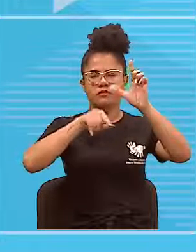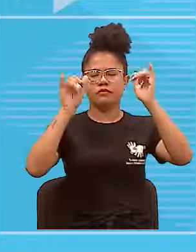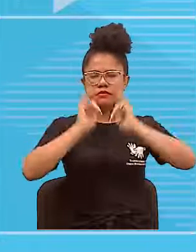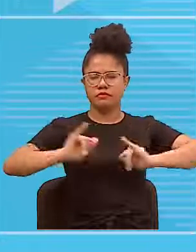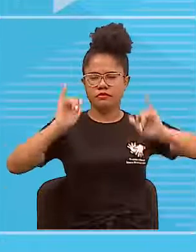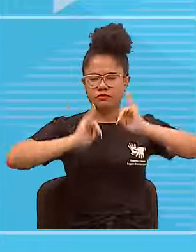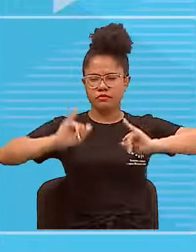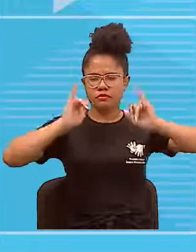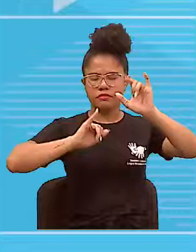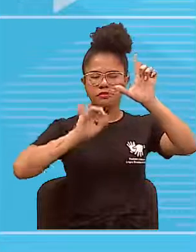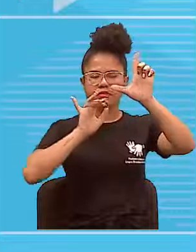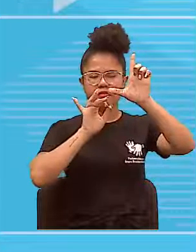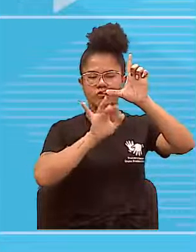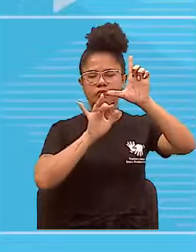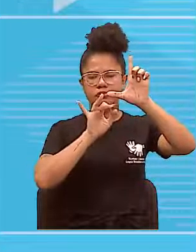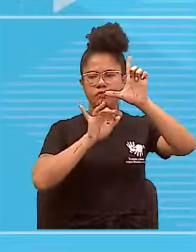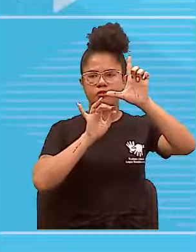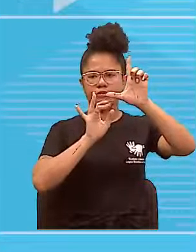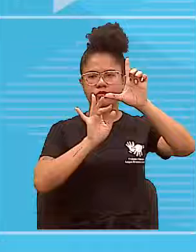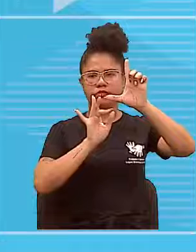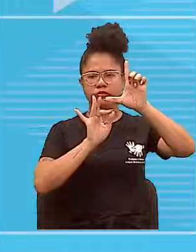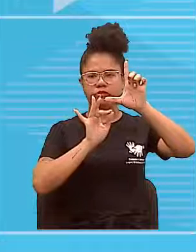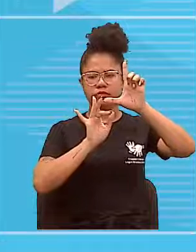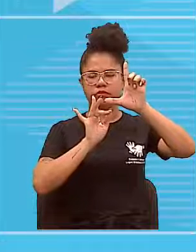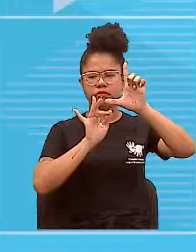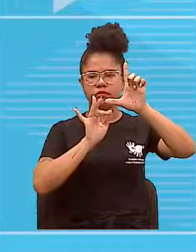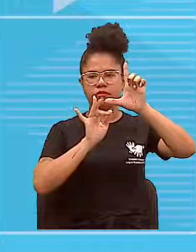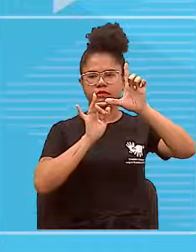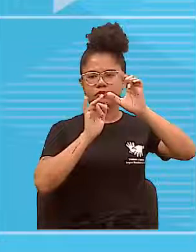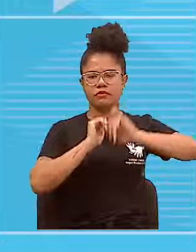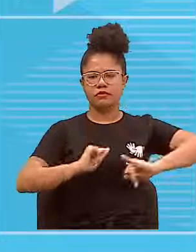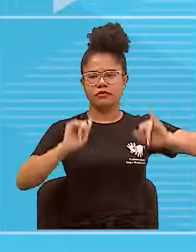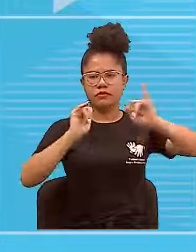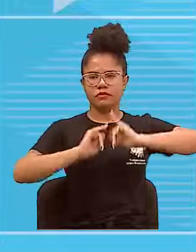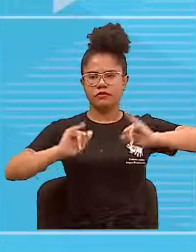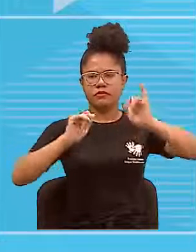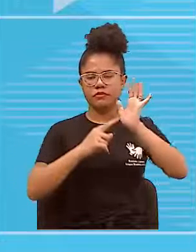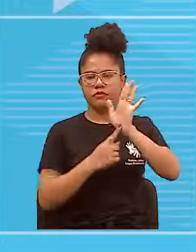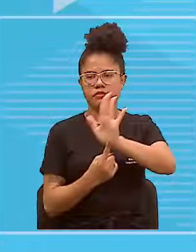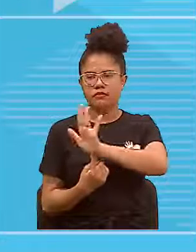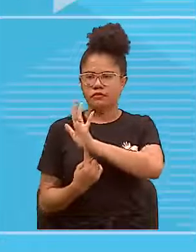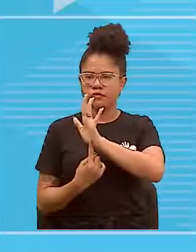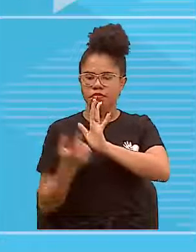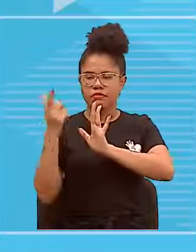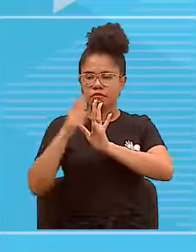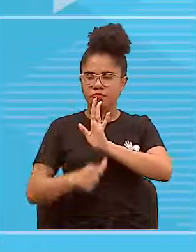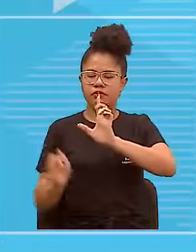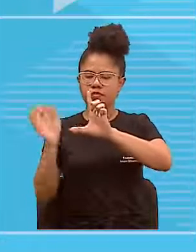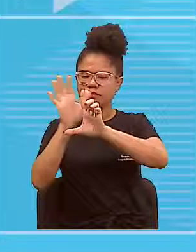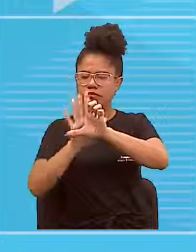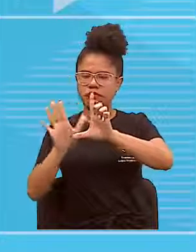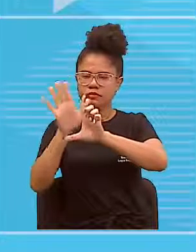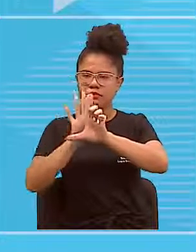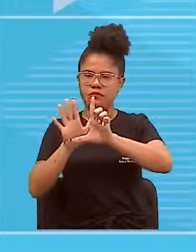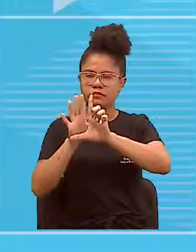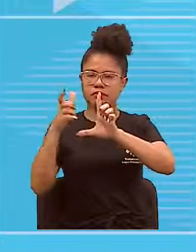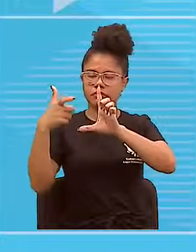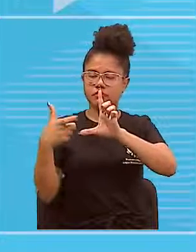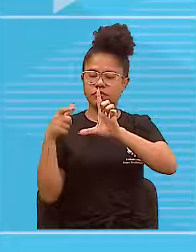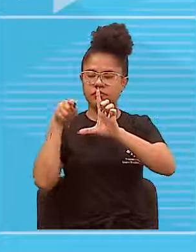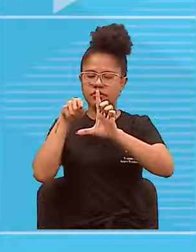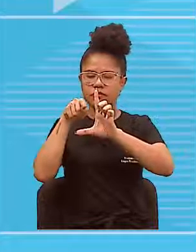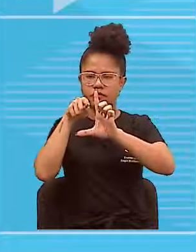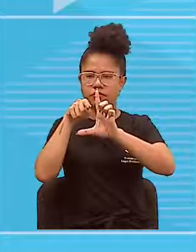turbinar, o Instagram, ele vai te direcionar uma página onde Ele